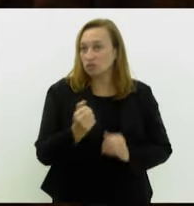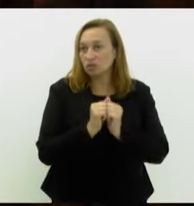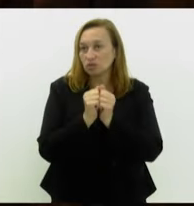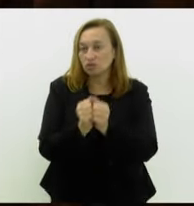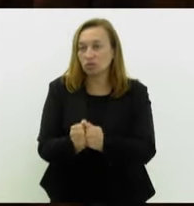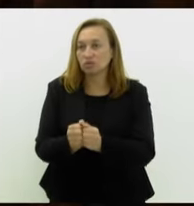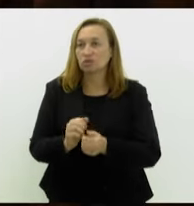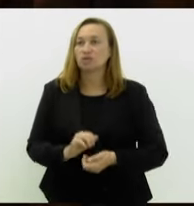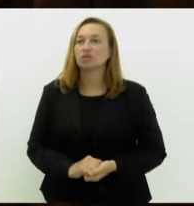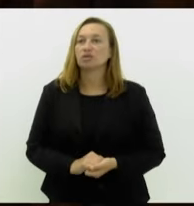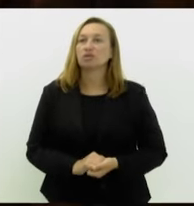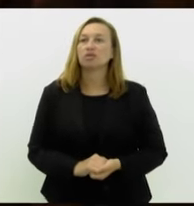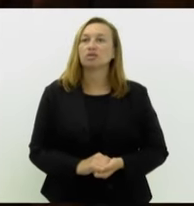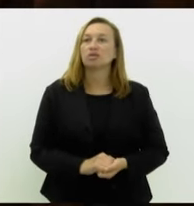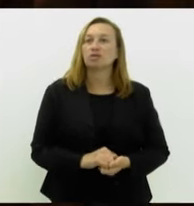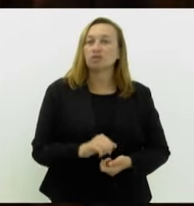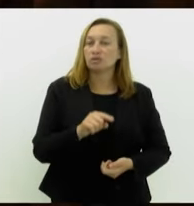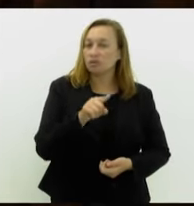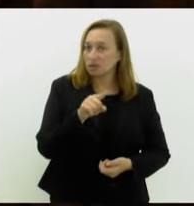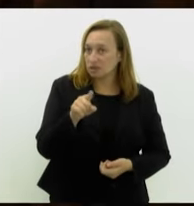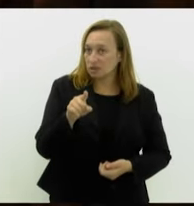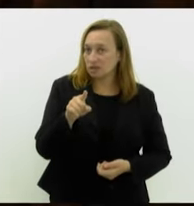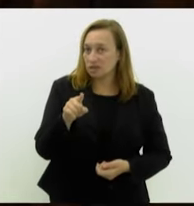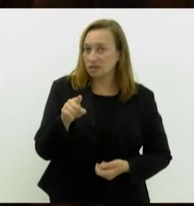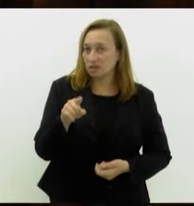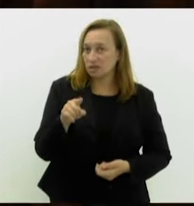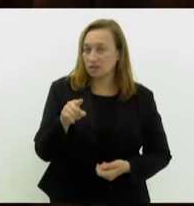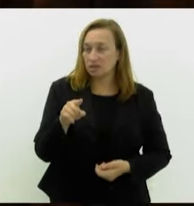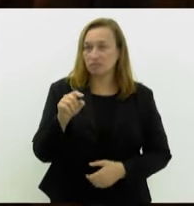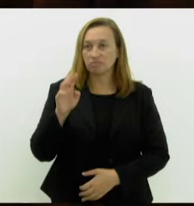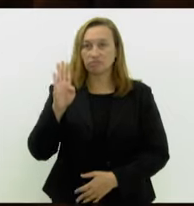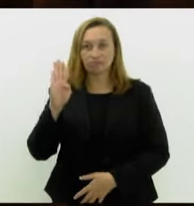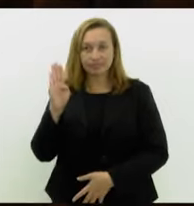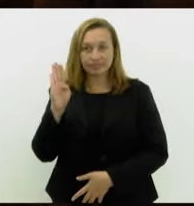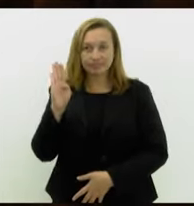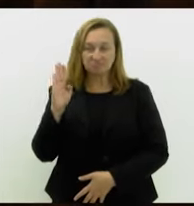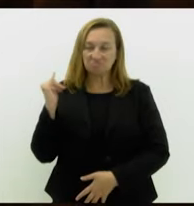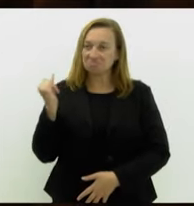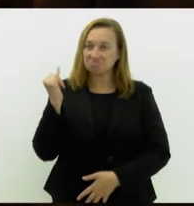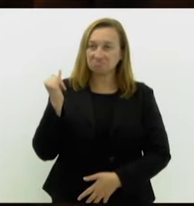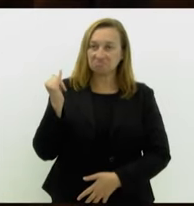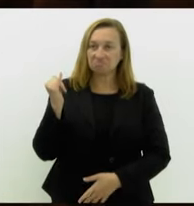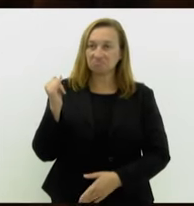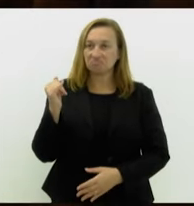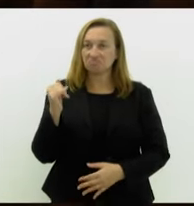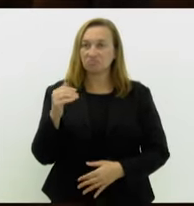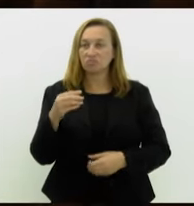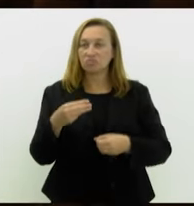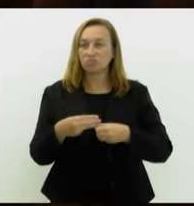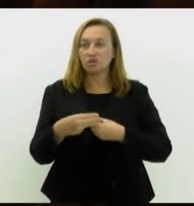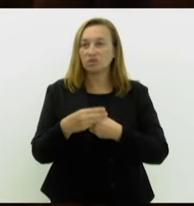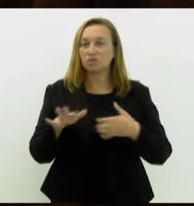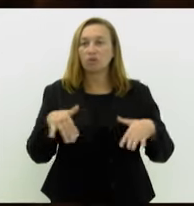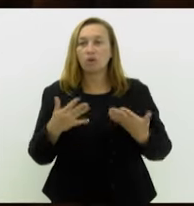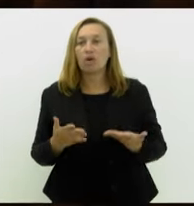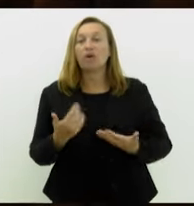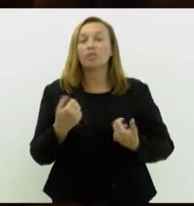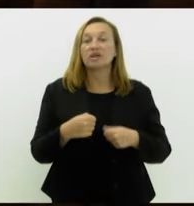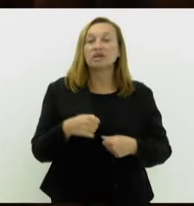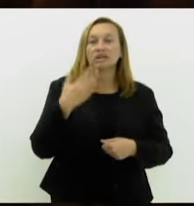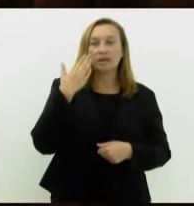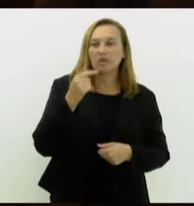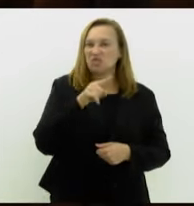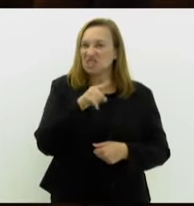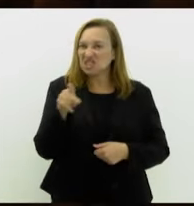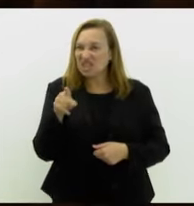juntas você candidata não interessa o município desse país precisa saber que você